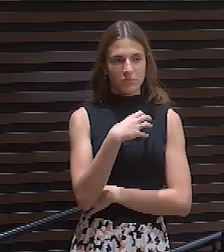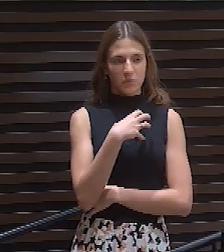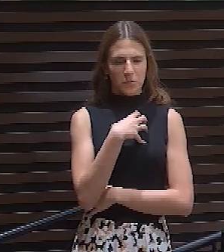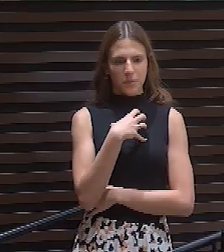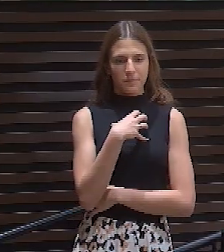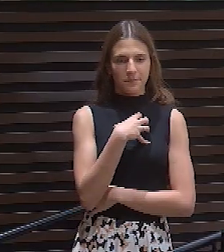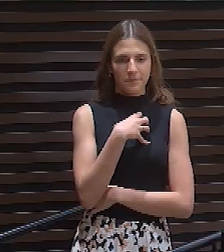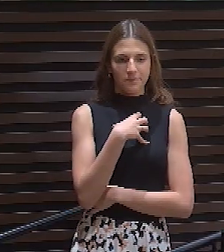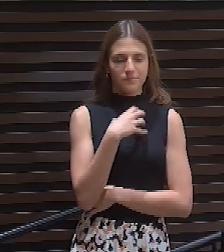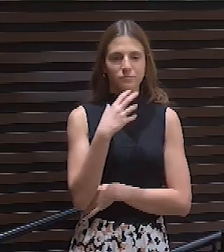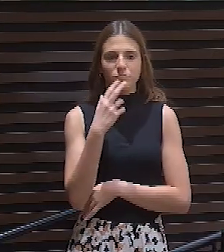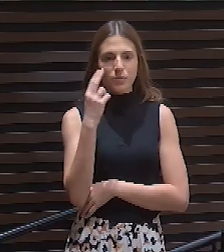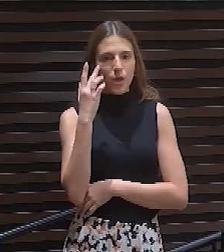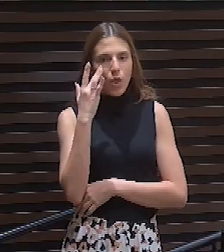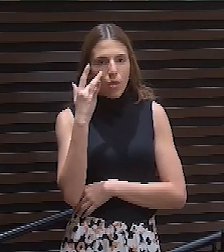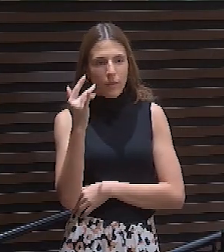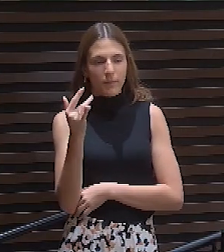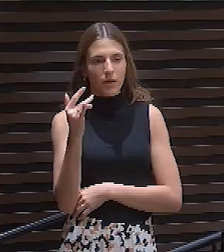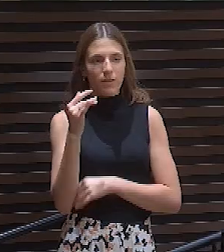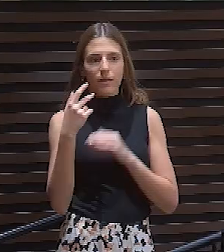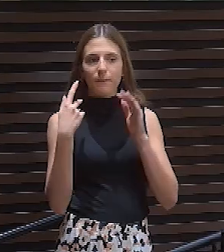um fato da experiência?